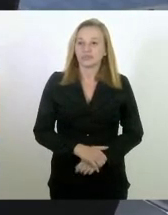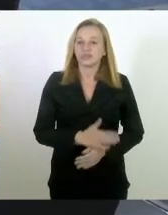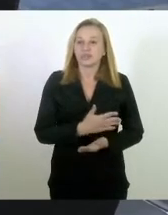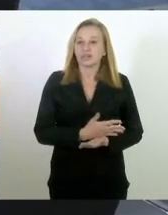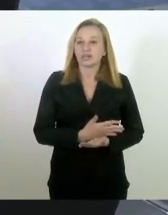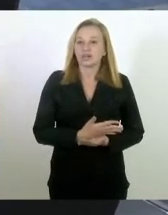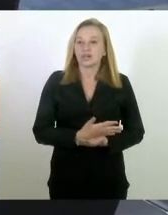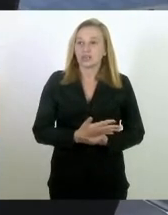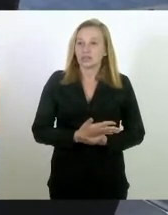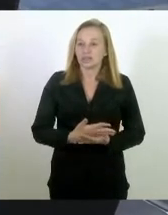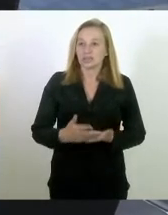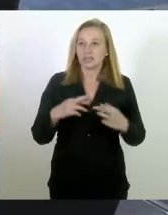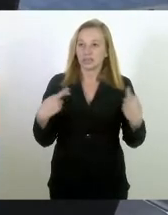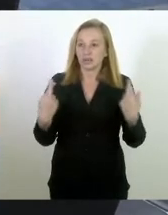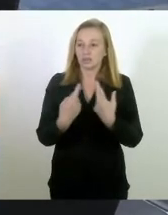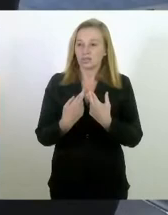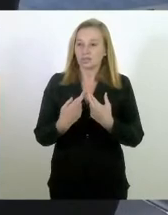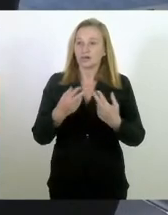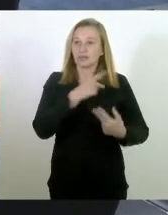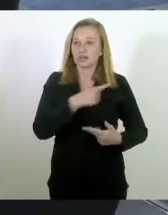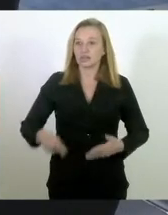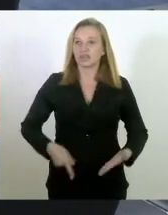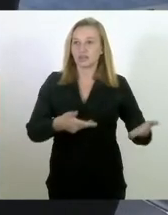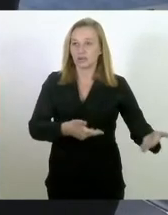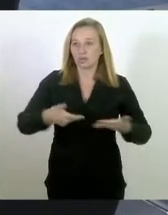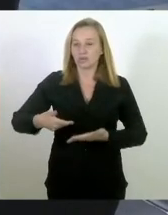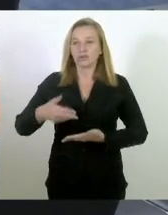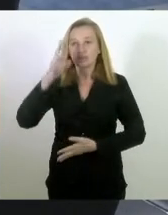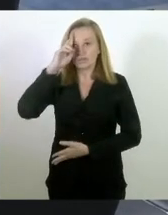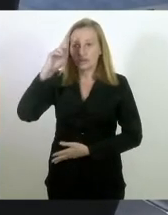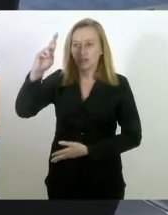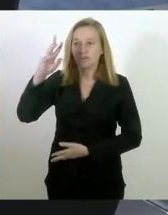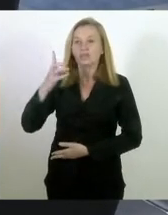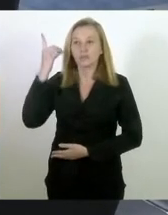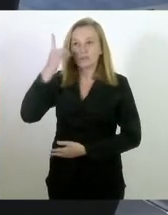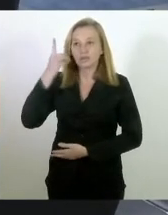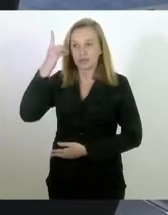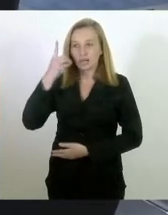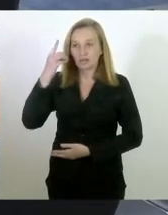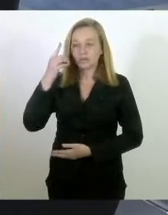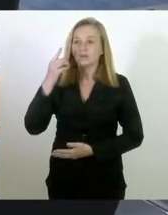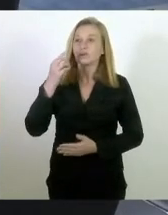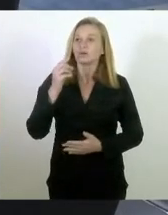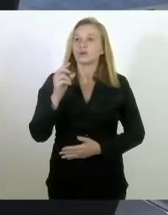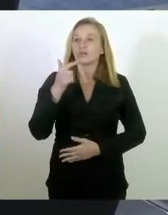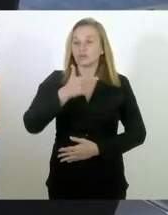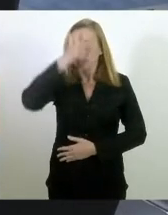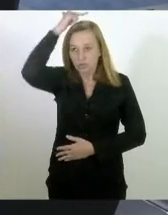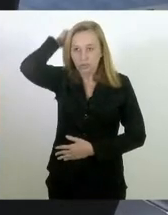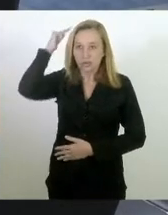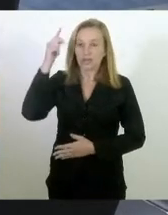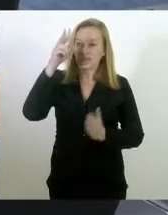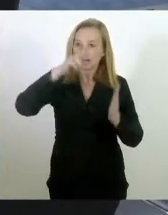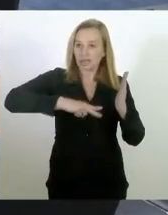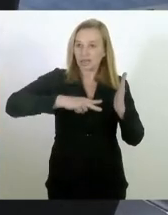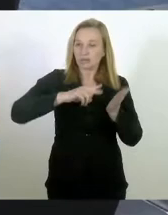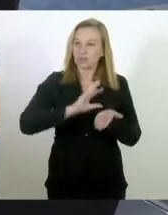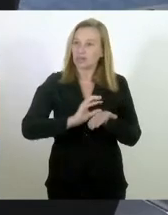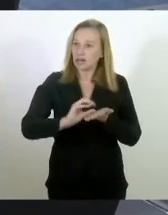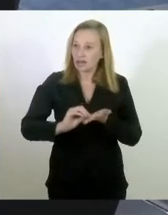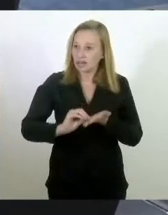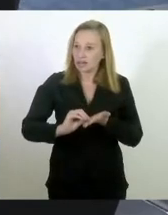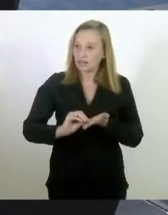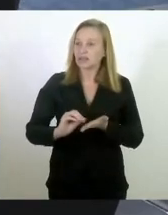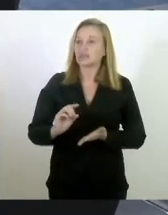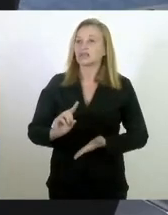atenção à presidência convida o senhor Deputado Luiz Paulo para fazer a leitura da ata